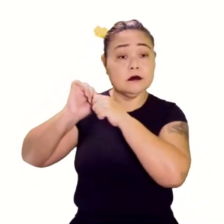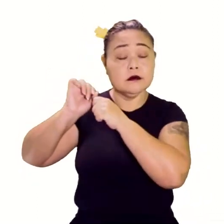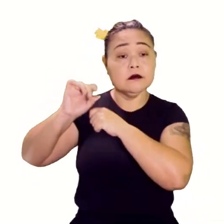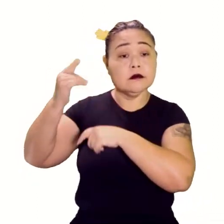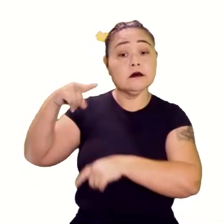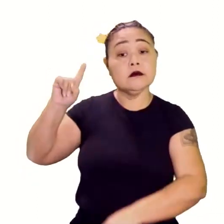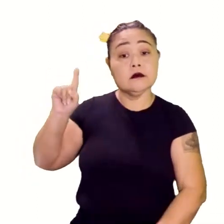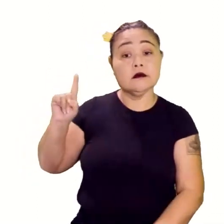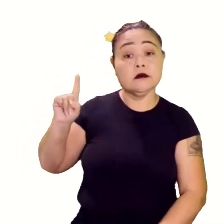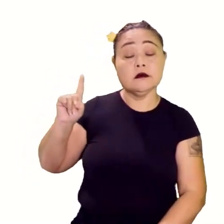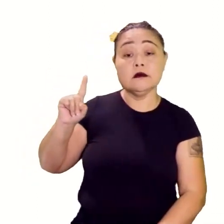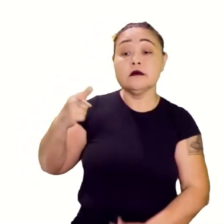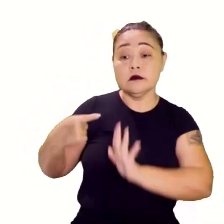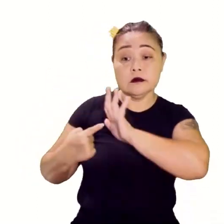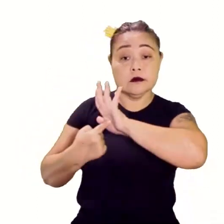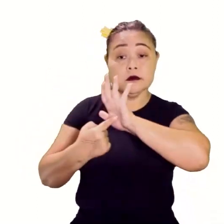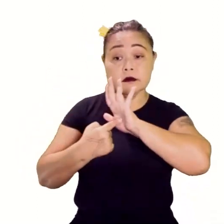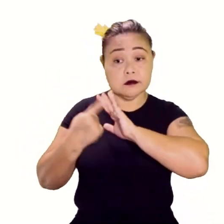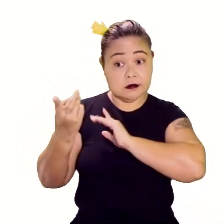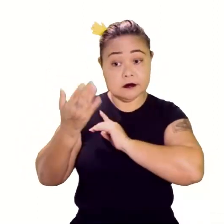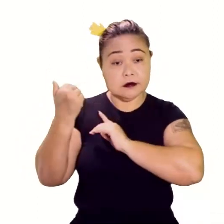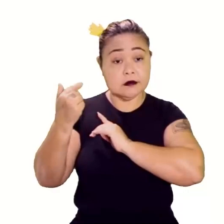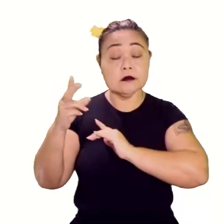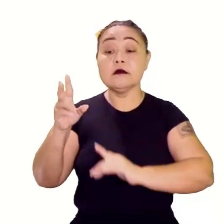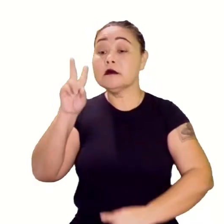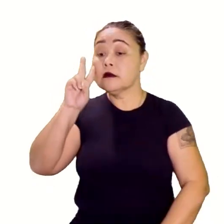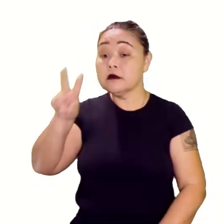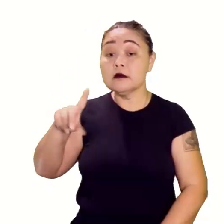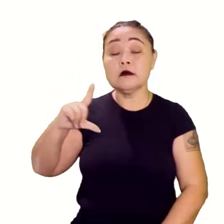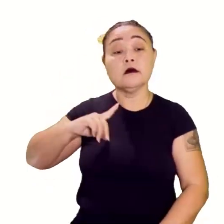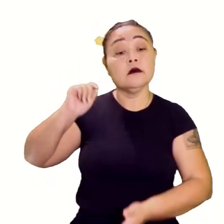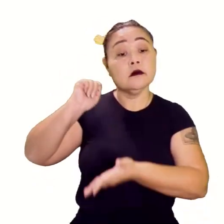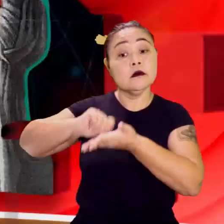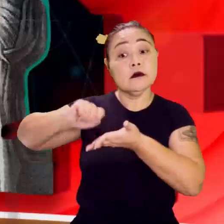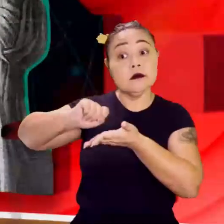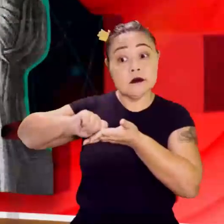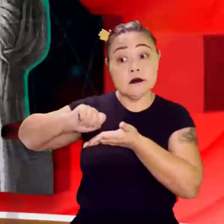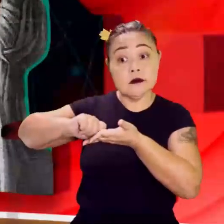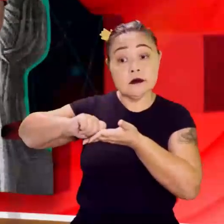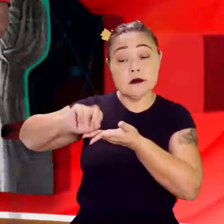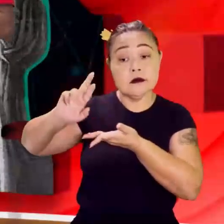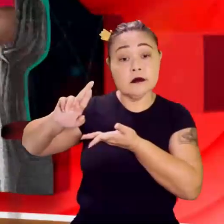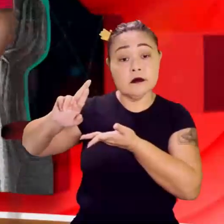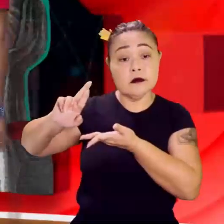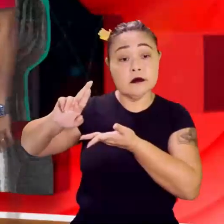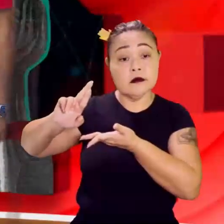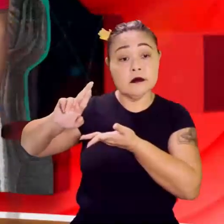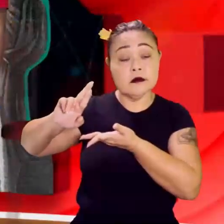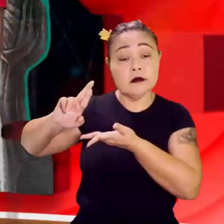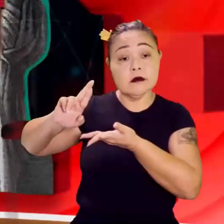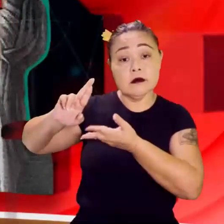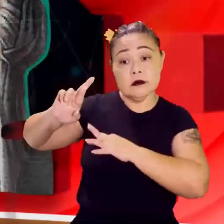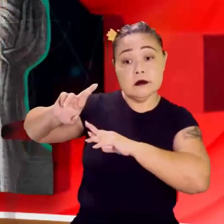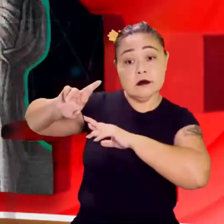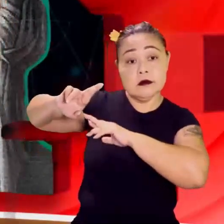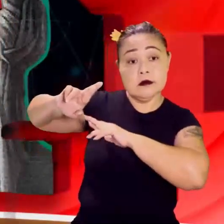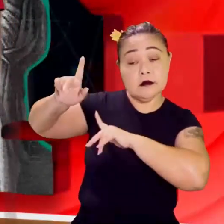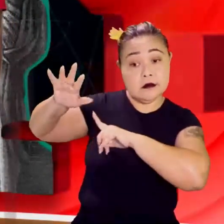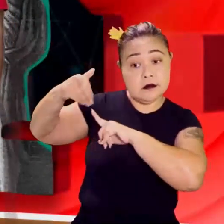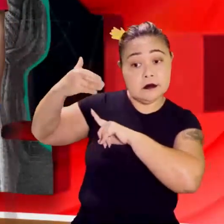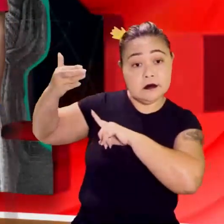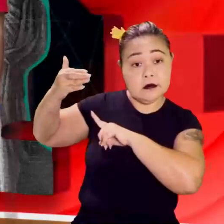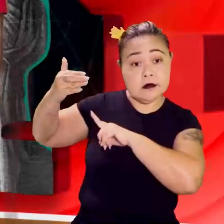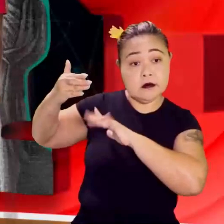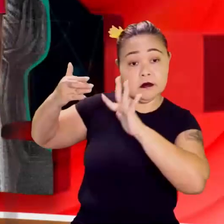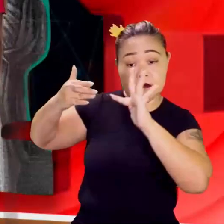alguns dias aqui, né? Vamos mostrar aqui junto com vocês? Olha lá, note a diferença, né? Olha lá que legal. Lá na de lá,